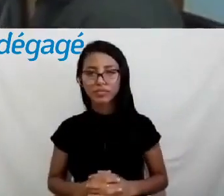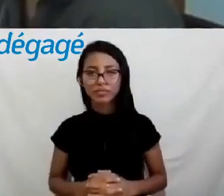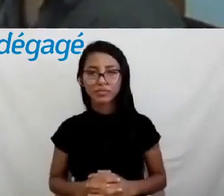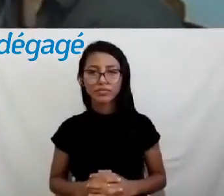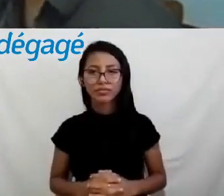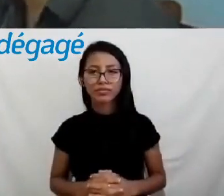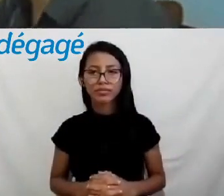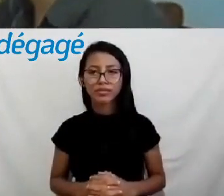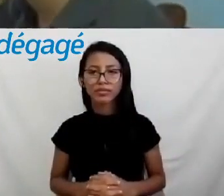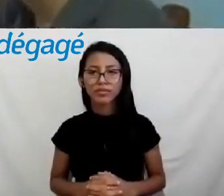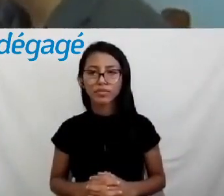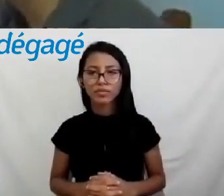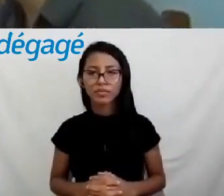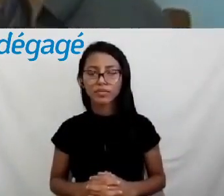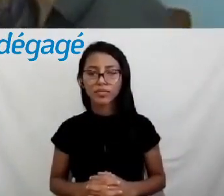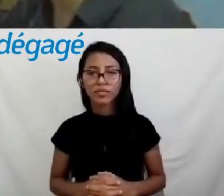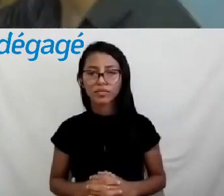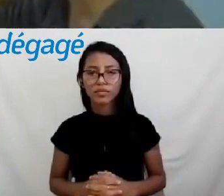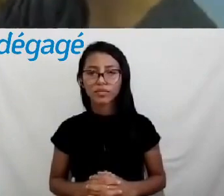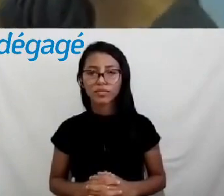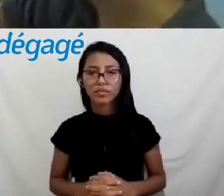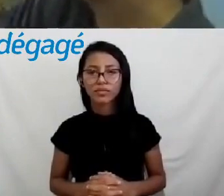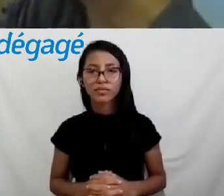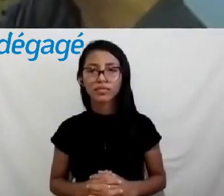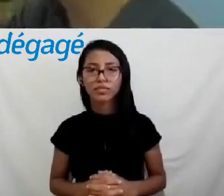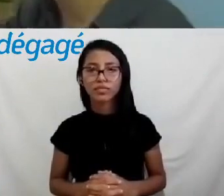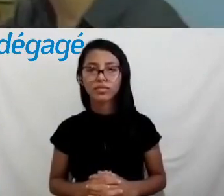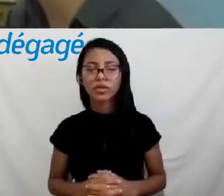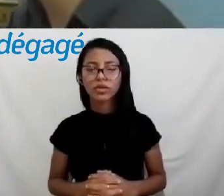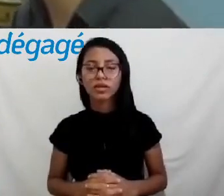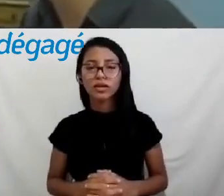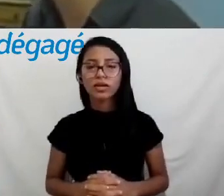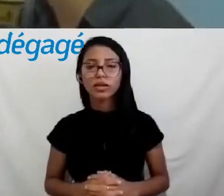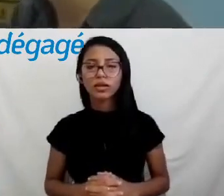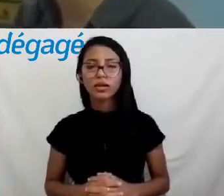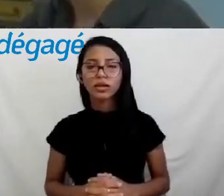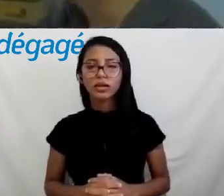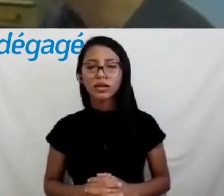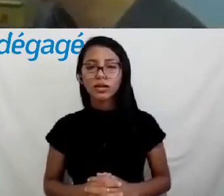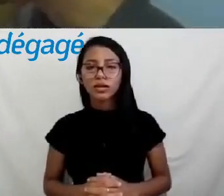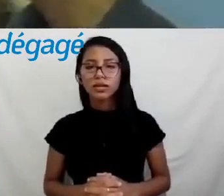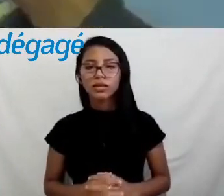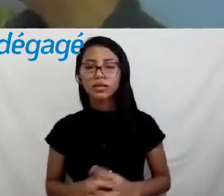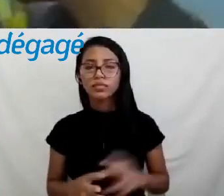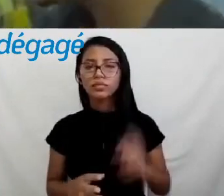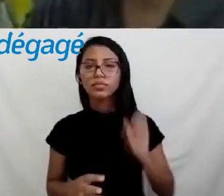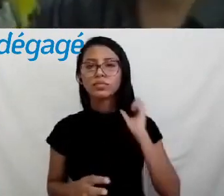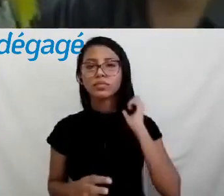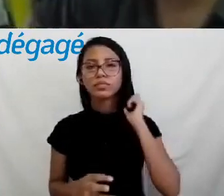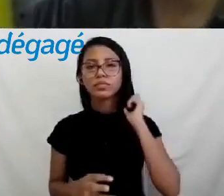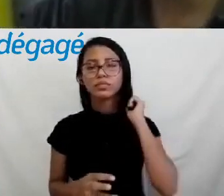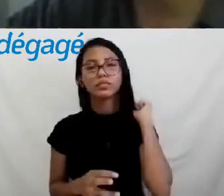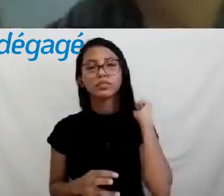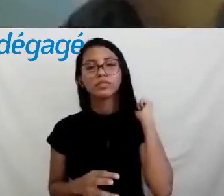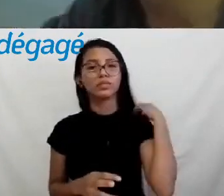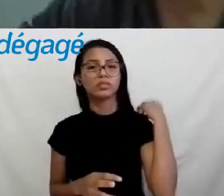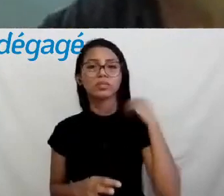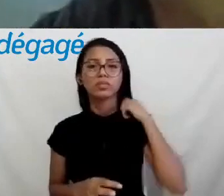eu acho que tem essa coisa do precisa ter um resultado tal e qual, né,